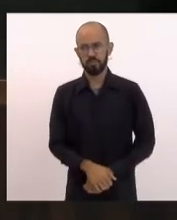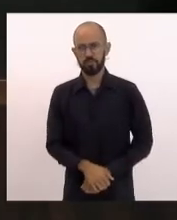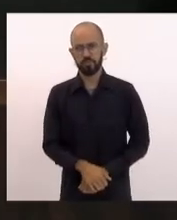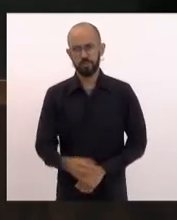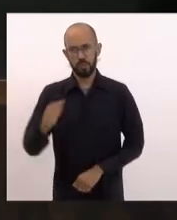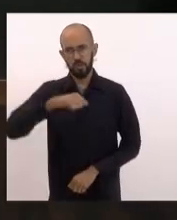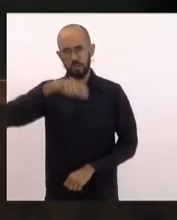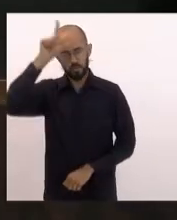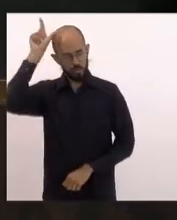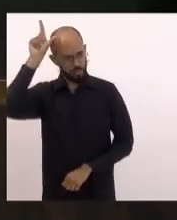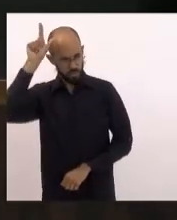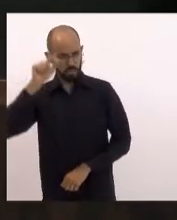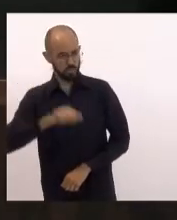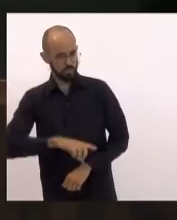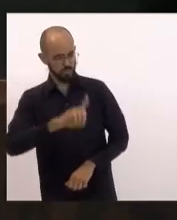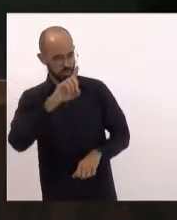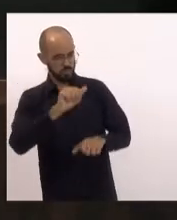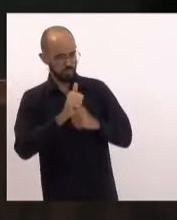vai com Deus.